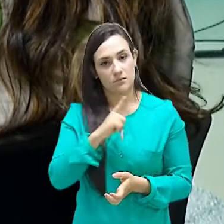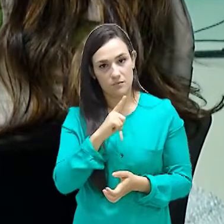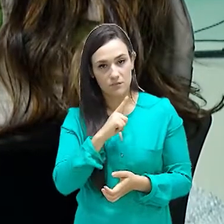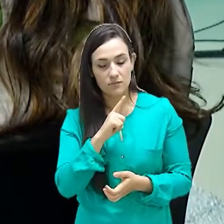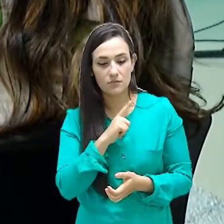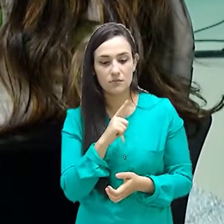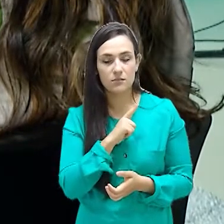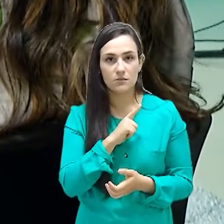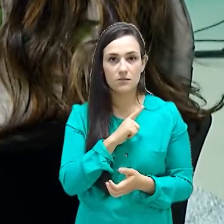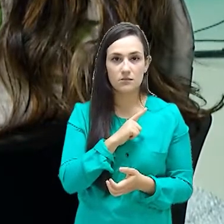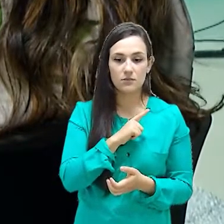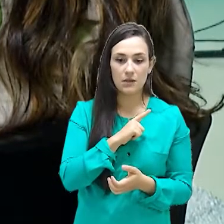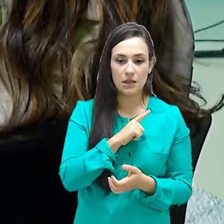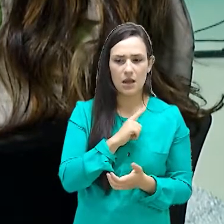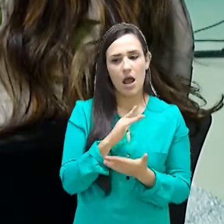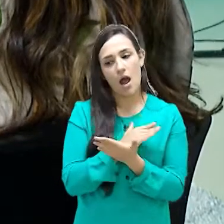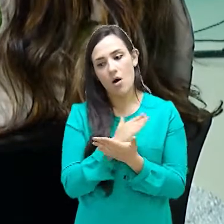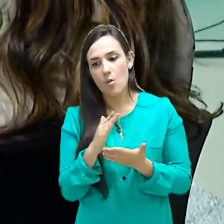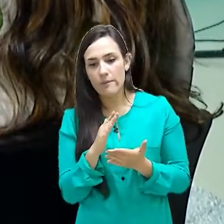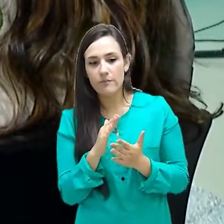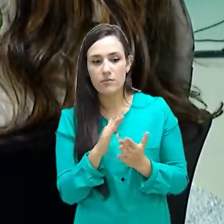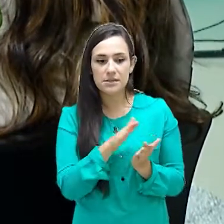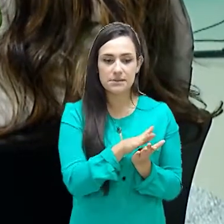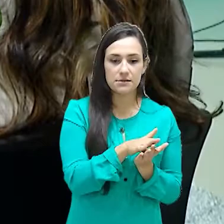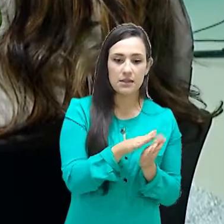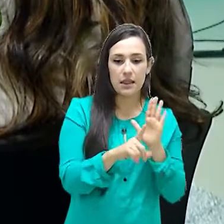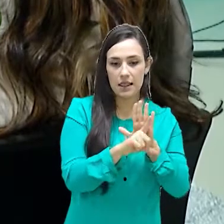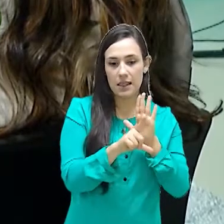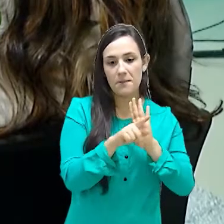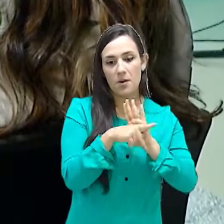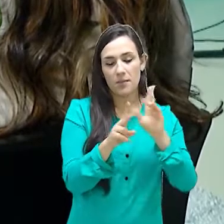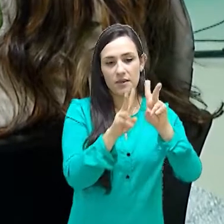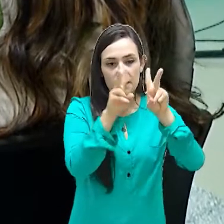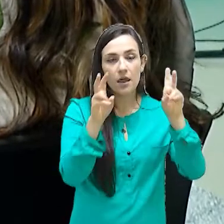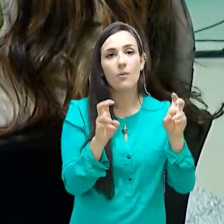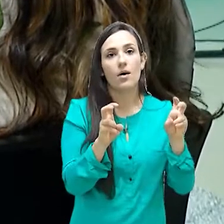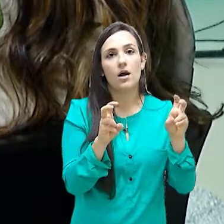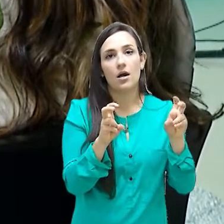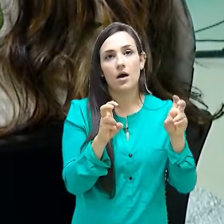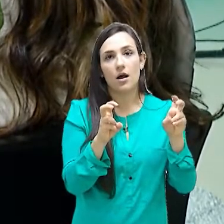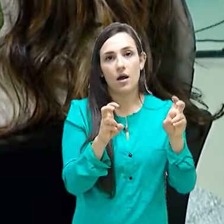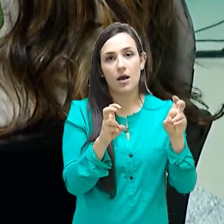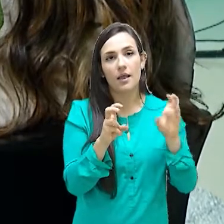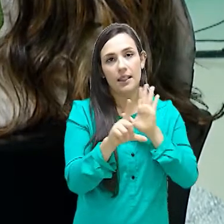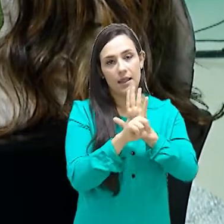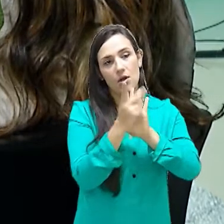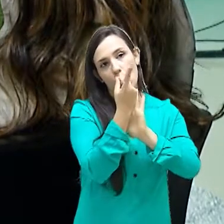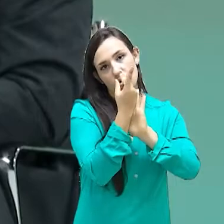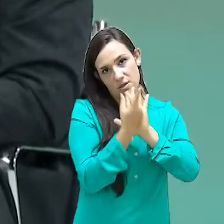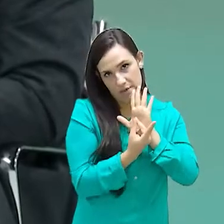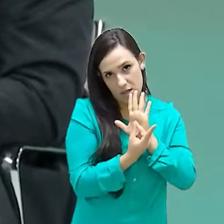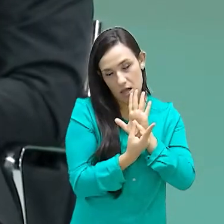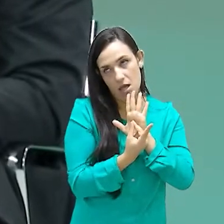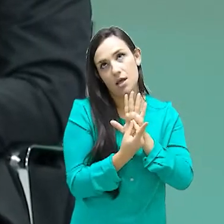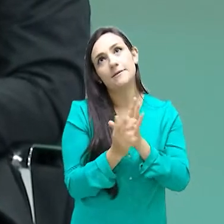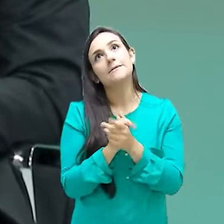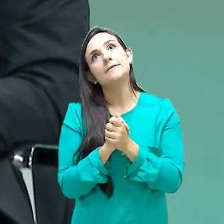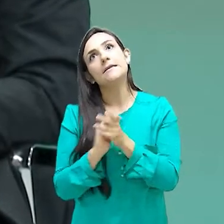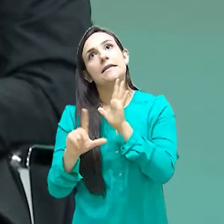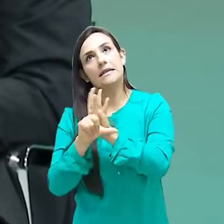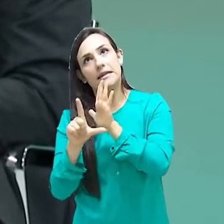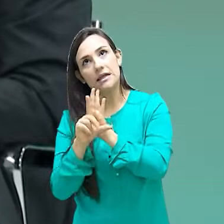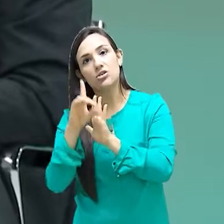que envolva aspectos de leis orçamentárias, leis de direito